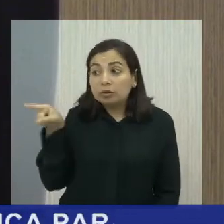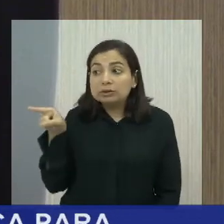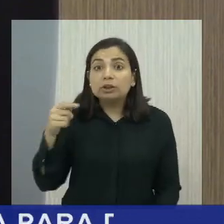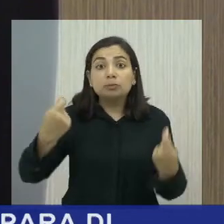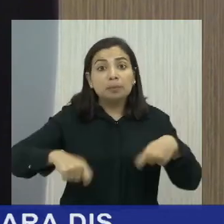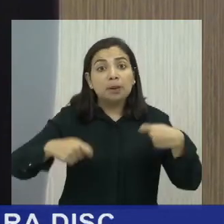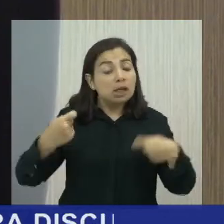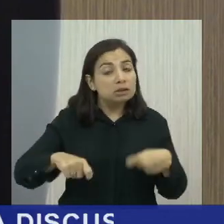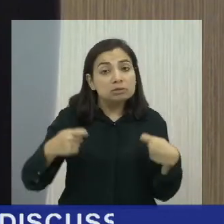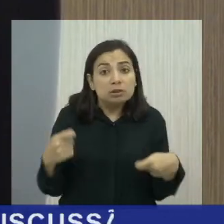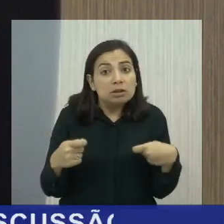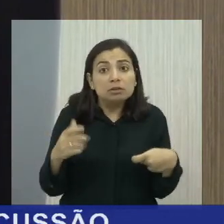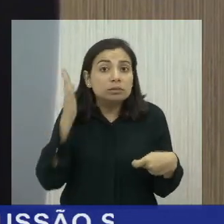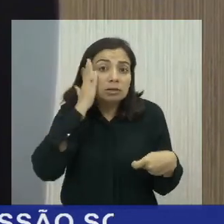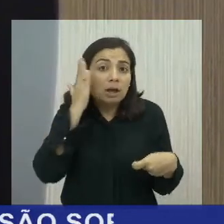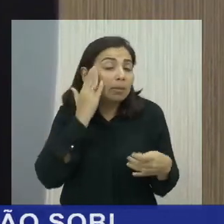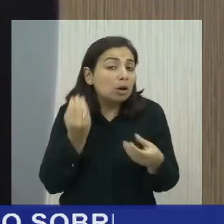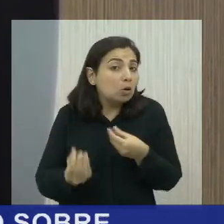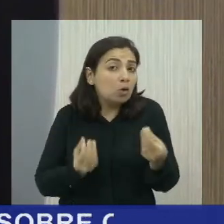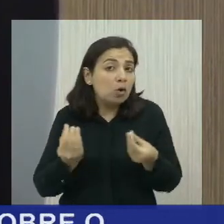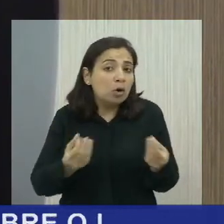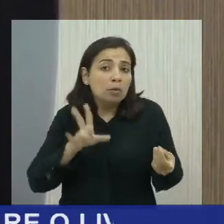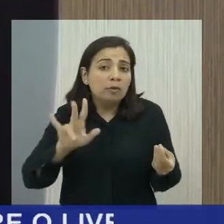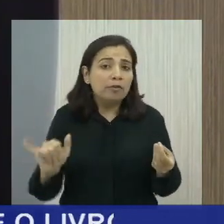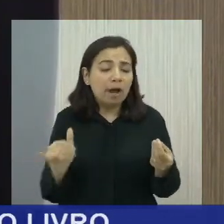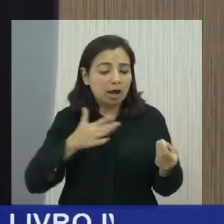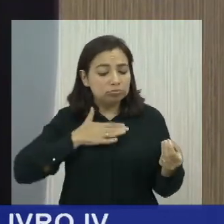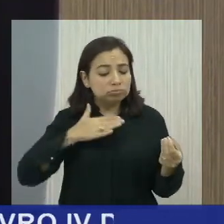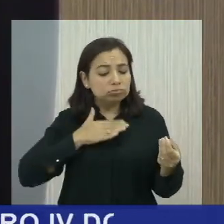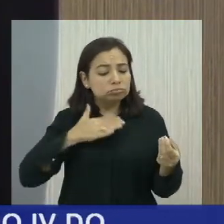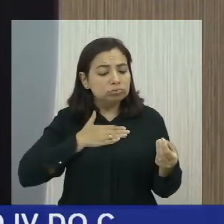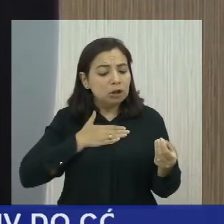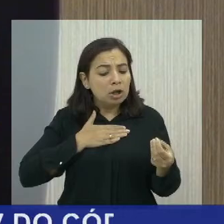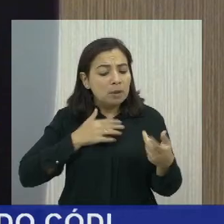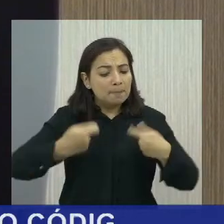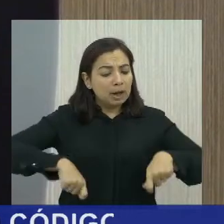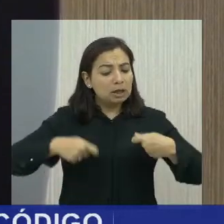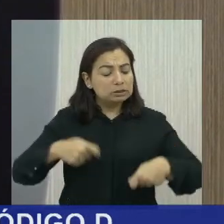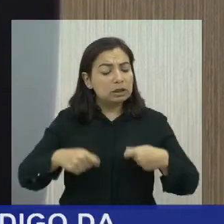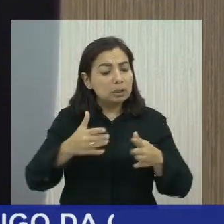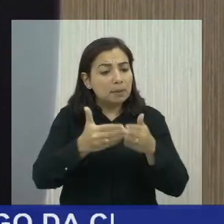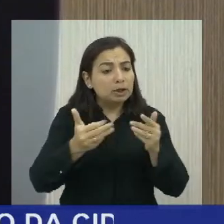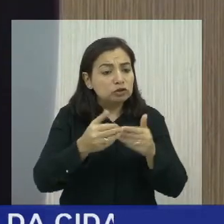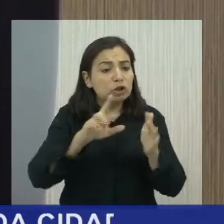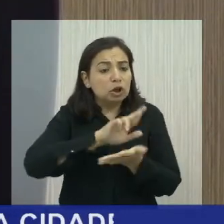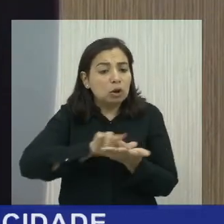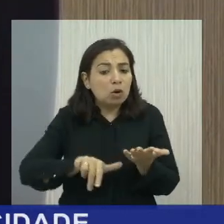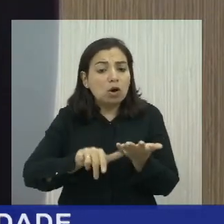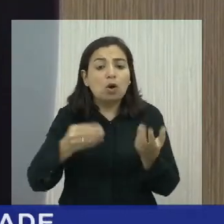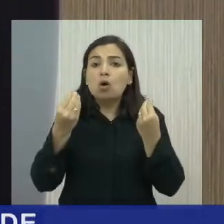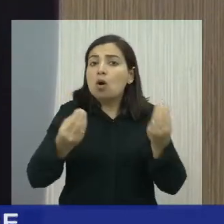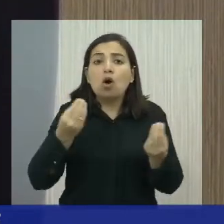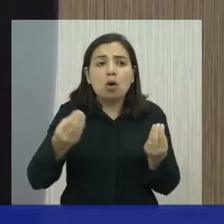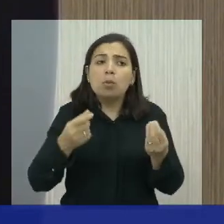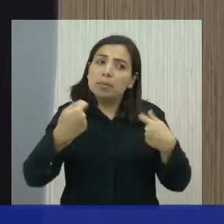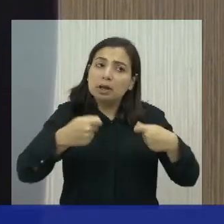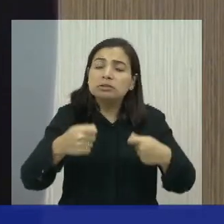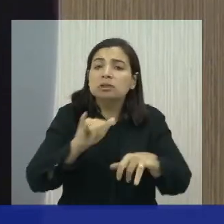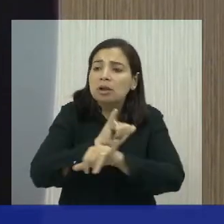conhecimento de como proceder para suas demandas serem realmente consideradas.